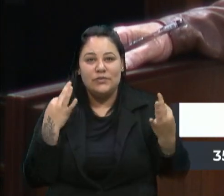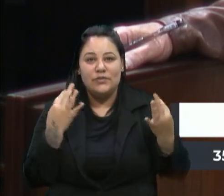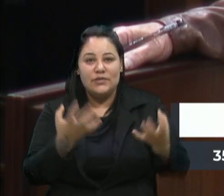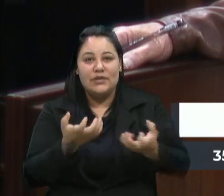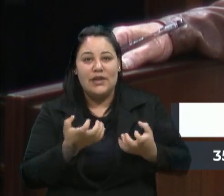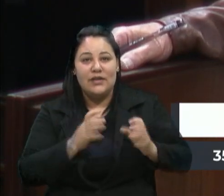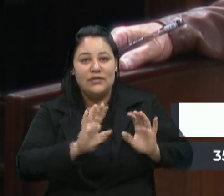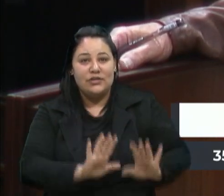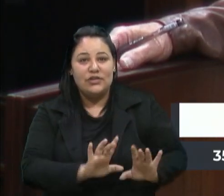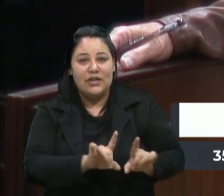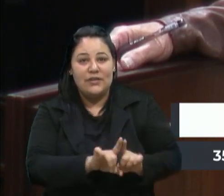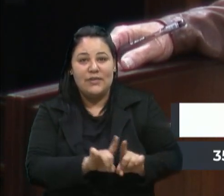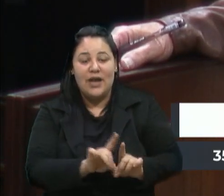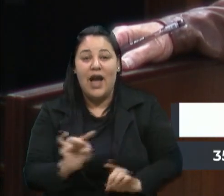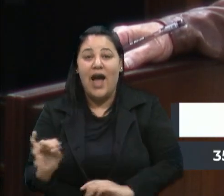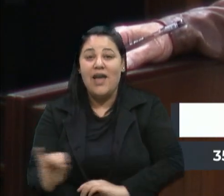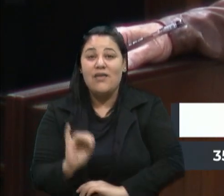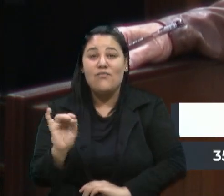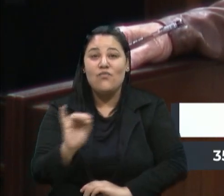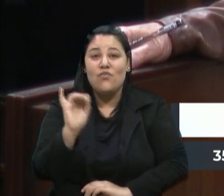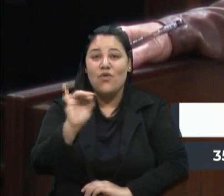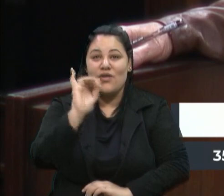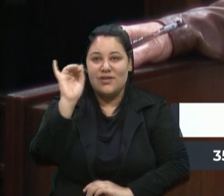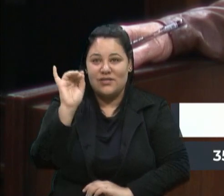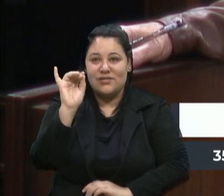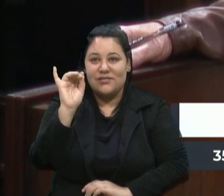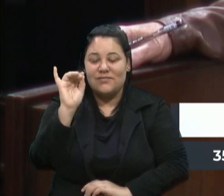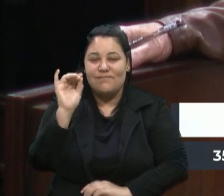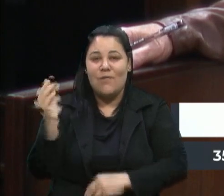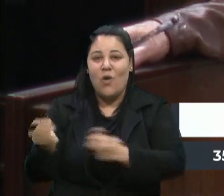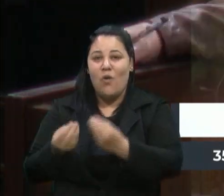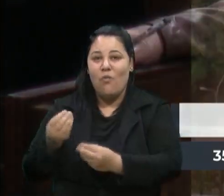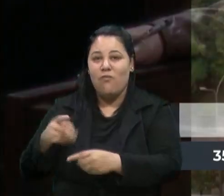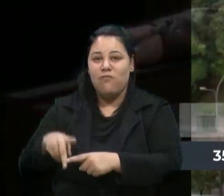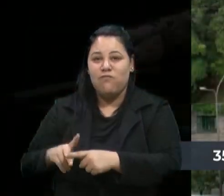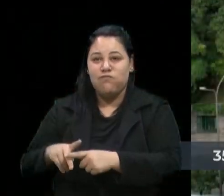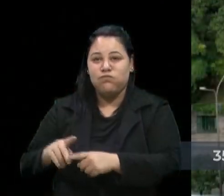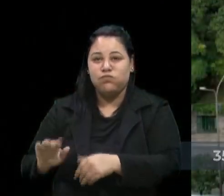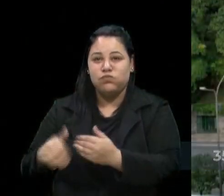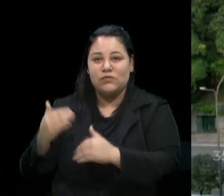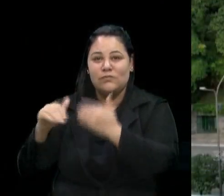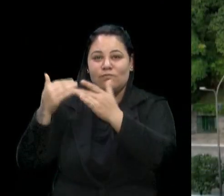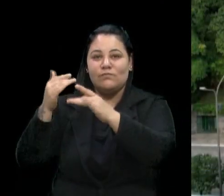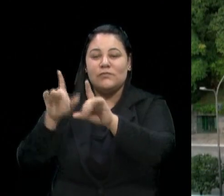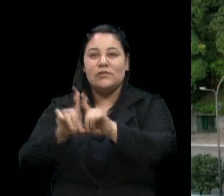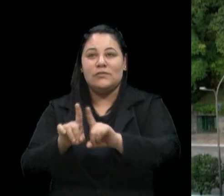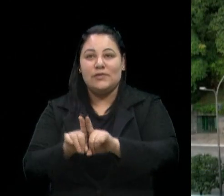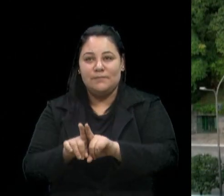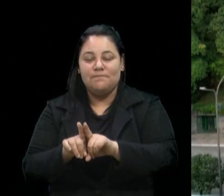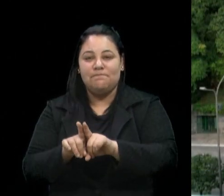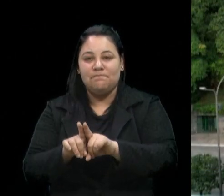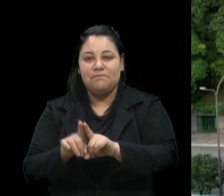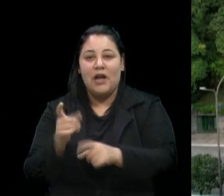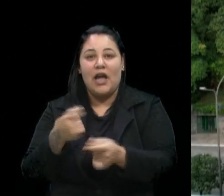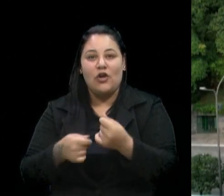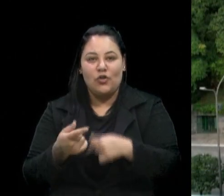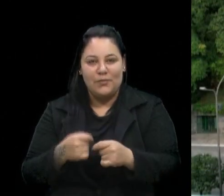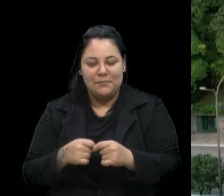meu registro sobre a importância como ferramenta para o crescimento e o desenvolvimento